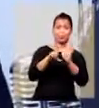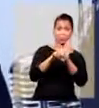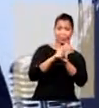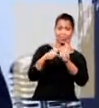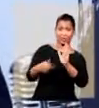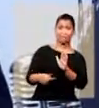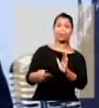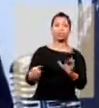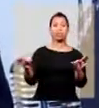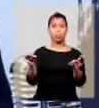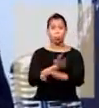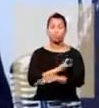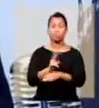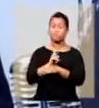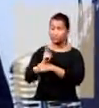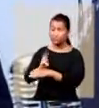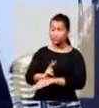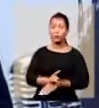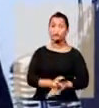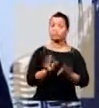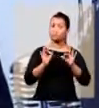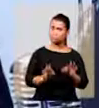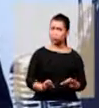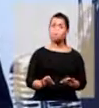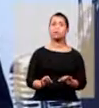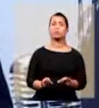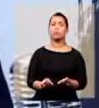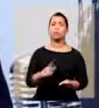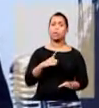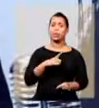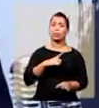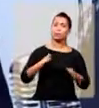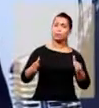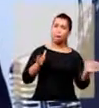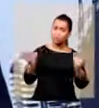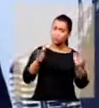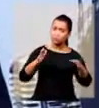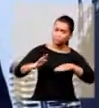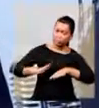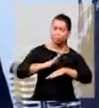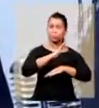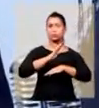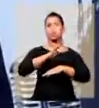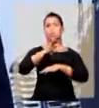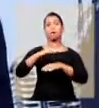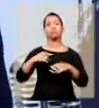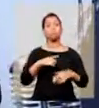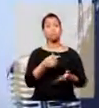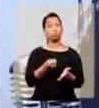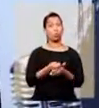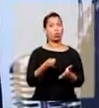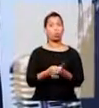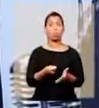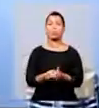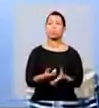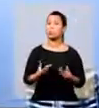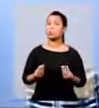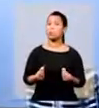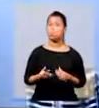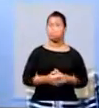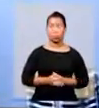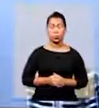é a da acessibilidade, né? Tem sido cobrado muito aí de estabelecimentos para que sejam feitas as adequações. Né?